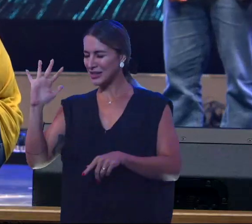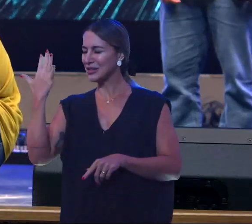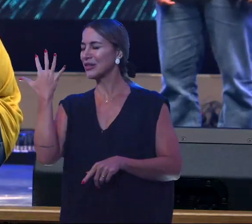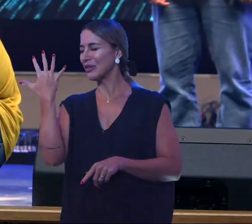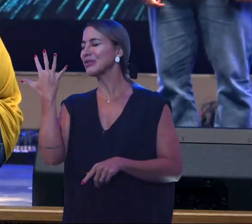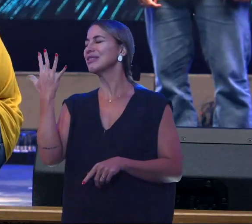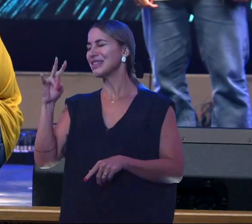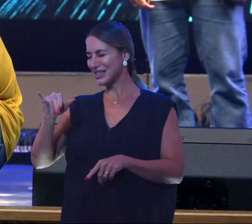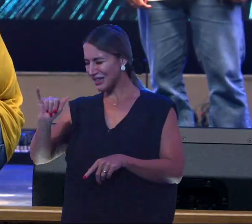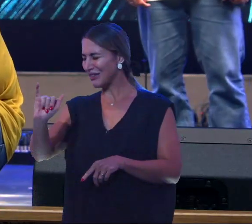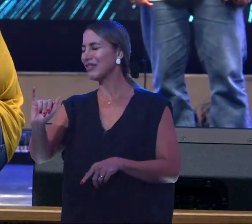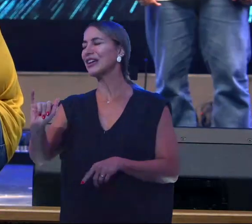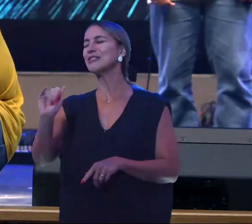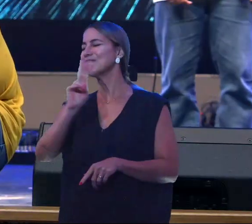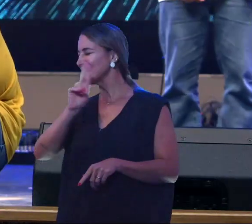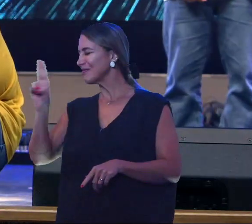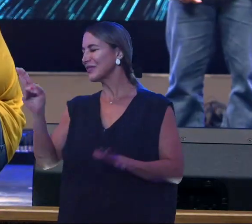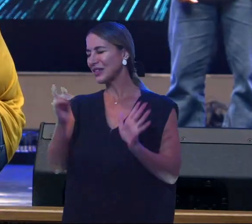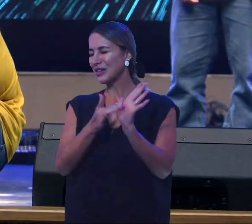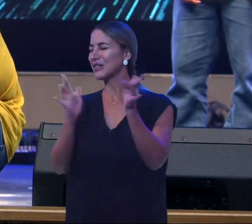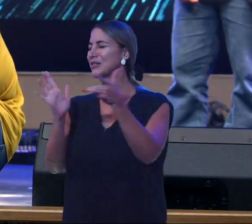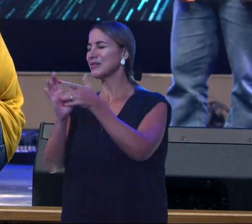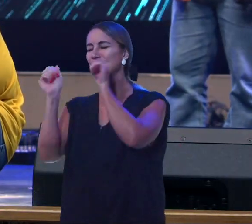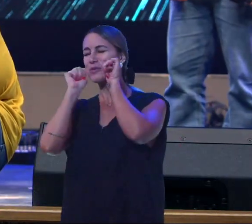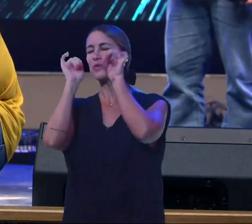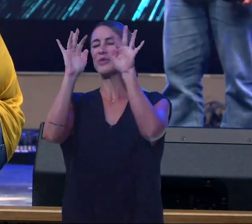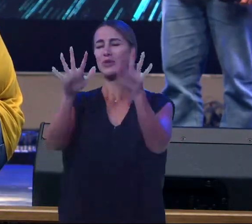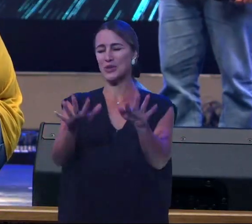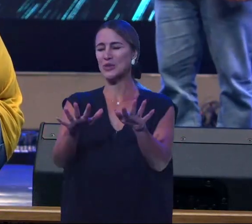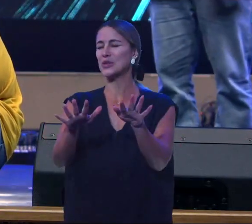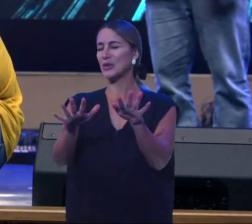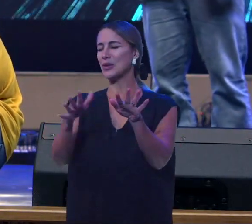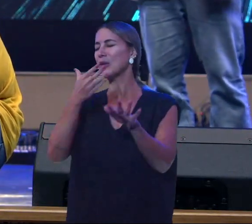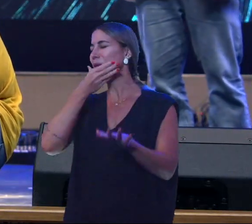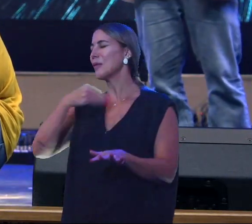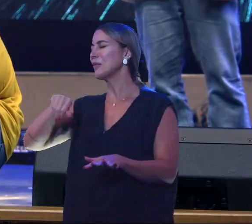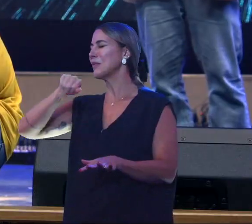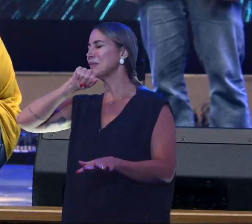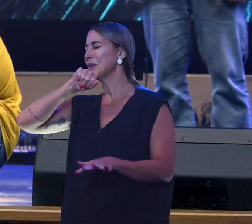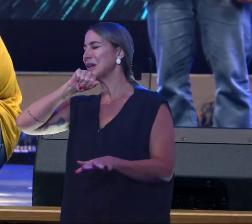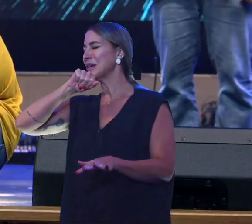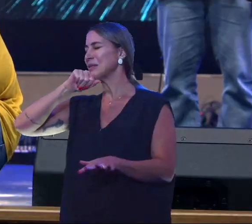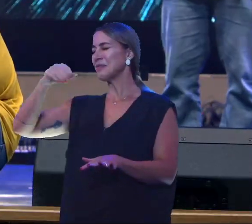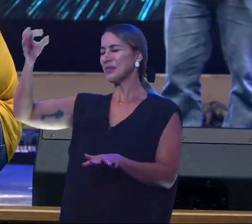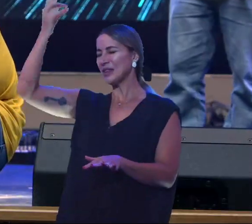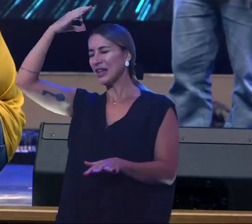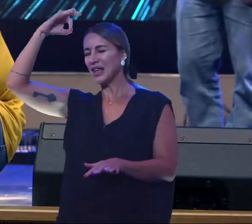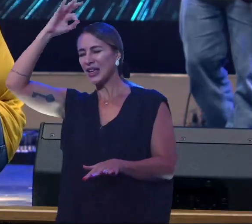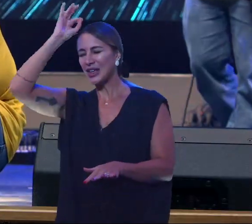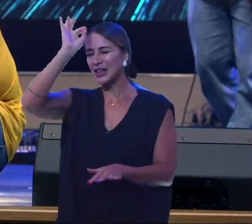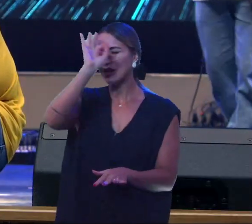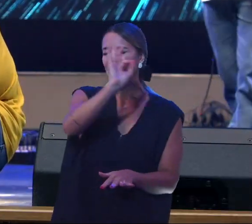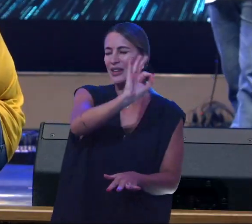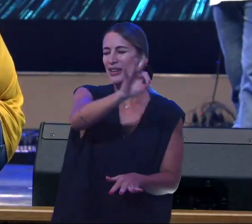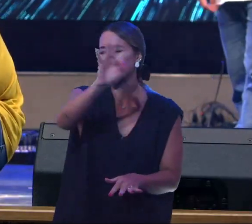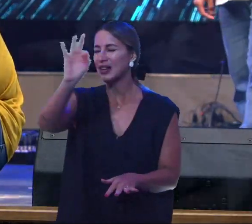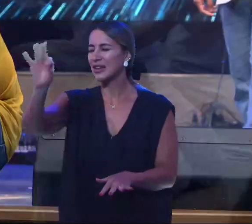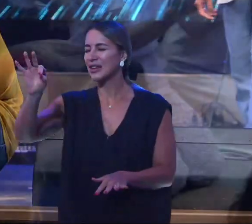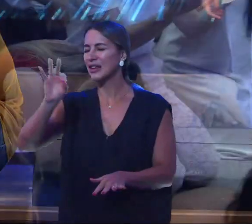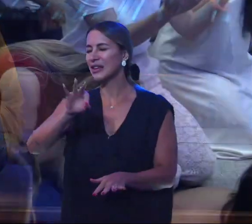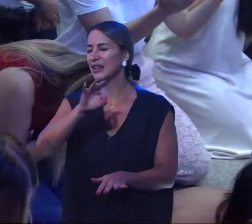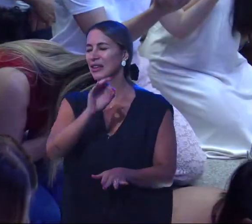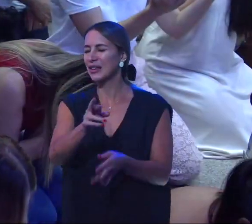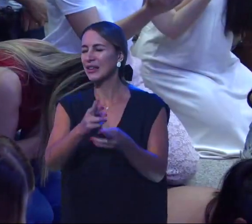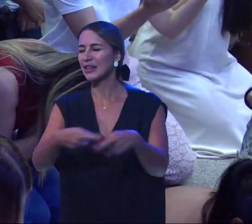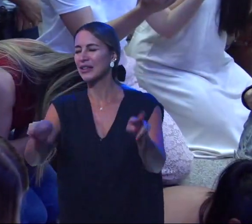de Jesus. Nos abençoa, Pai, e nos visita e restaura aquilo que foi quebrado